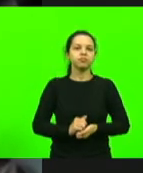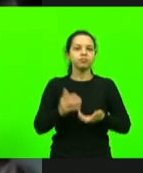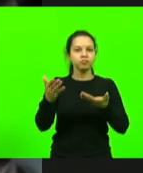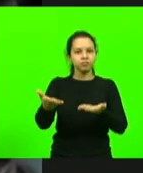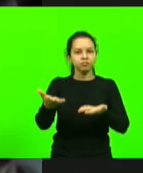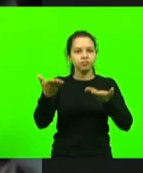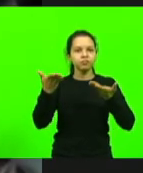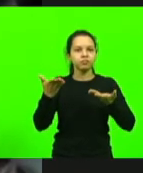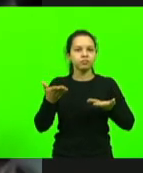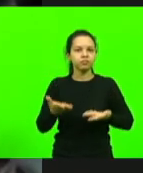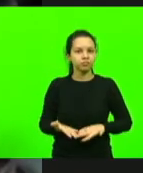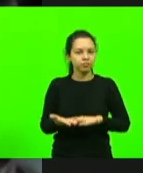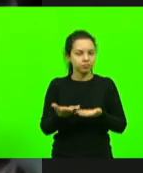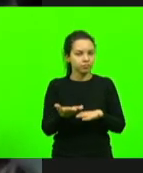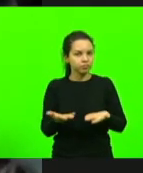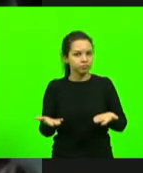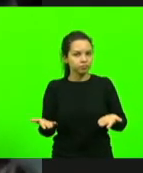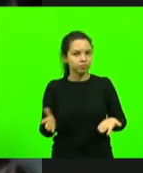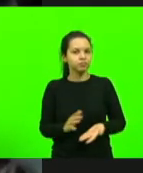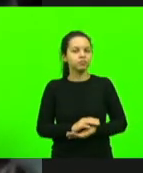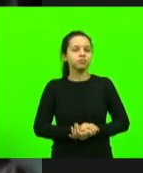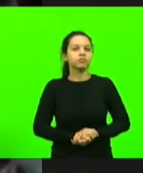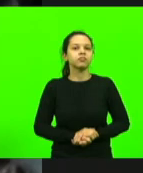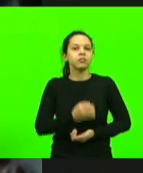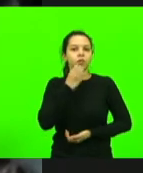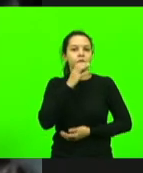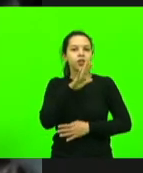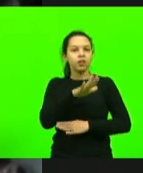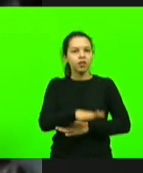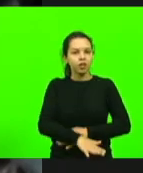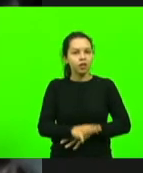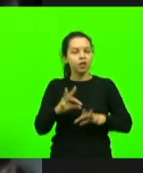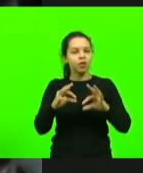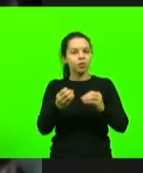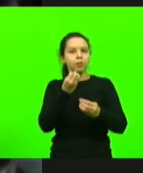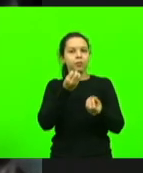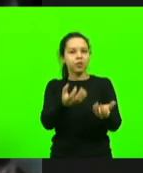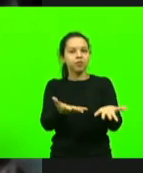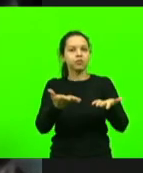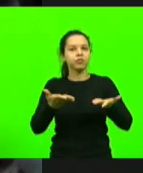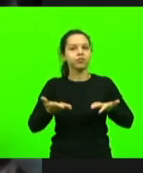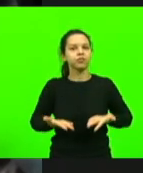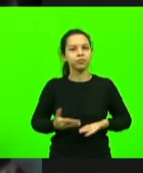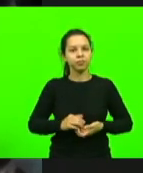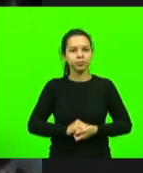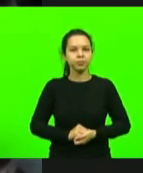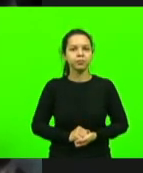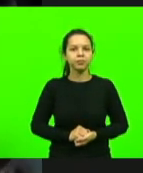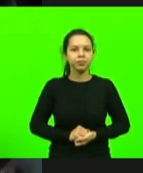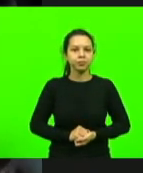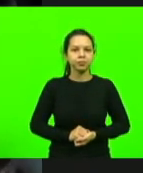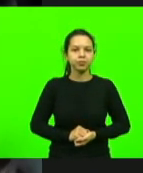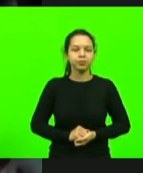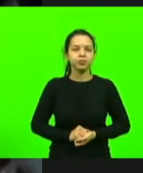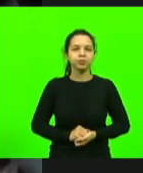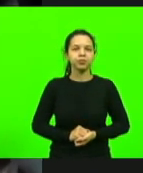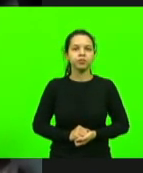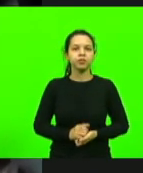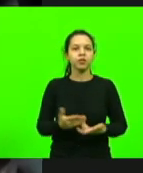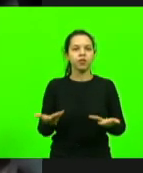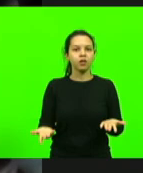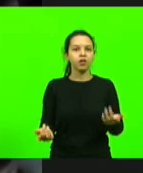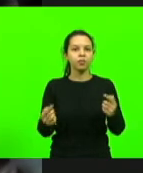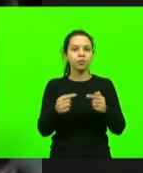convidados né é meu boa tarde e sejam todos bem-vindos nos termos do